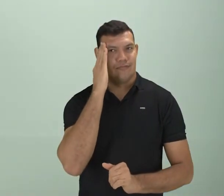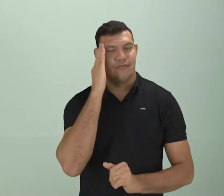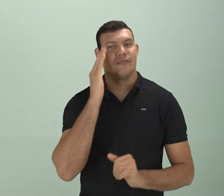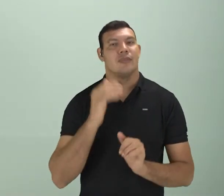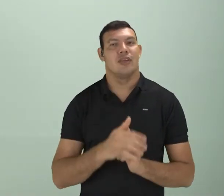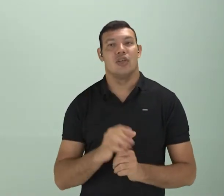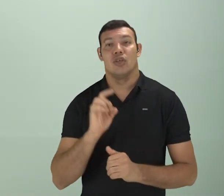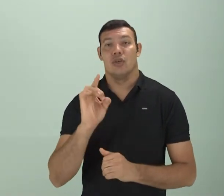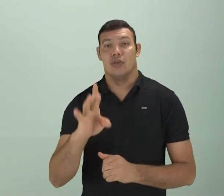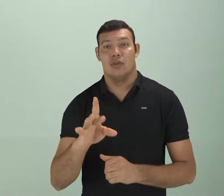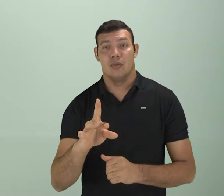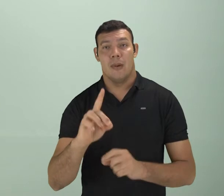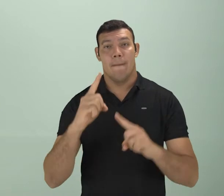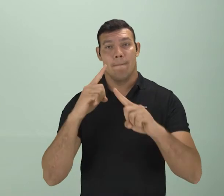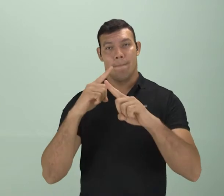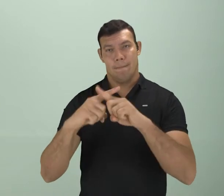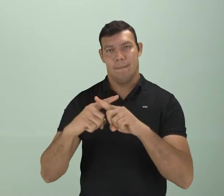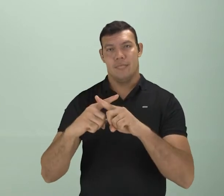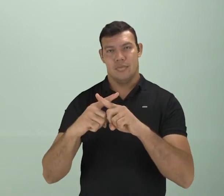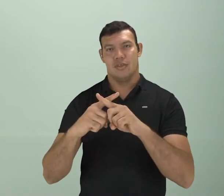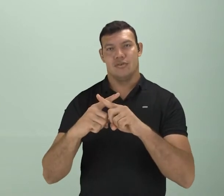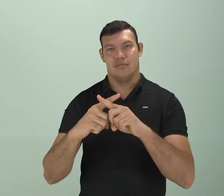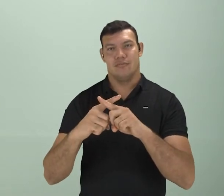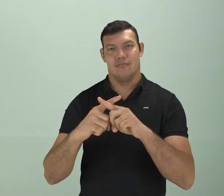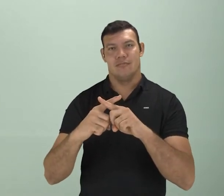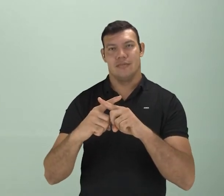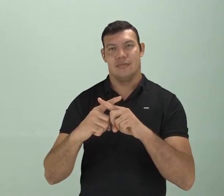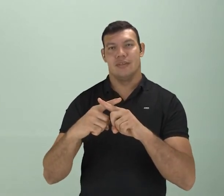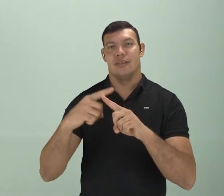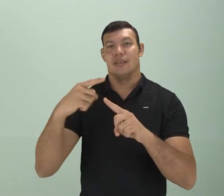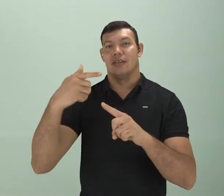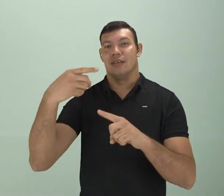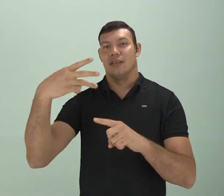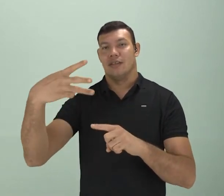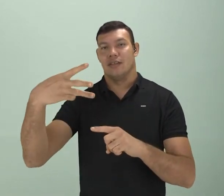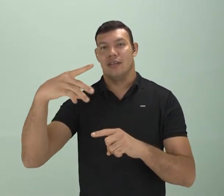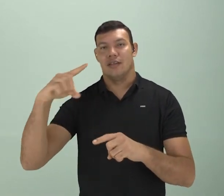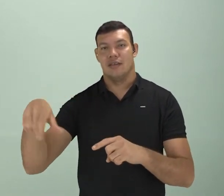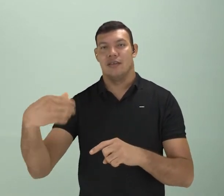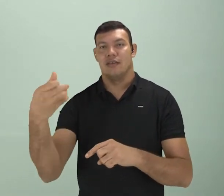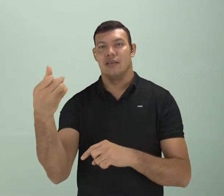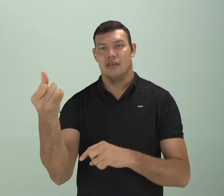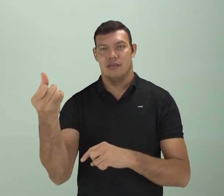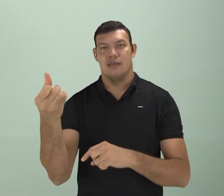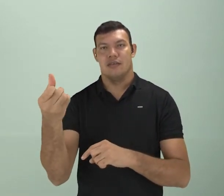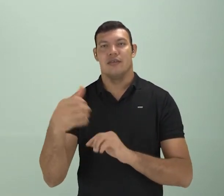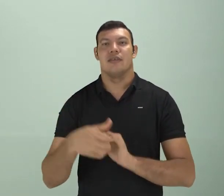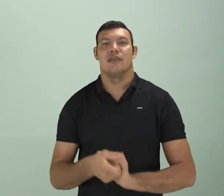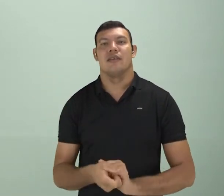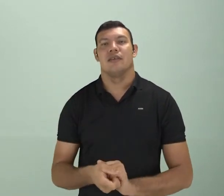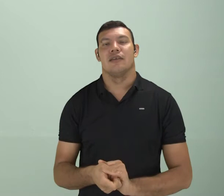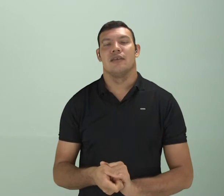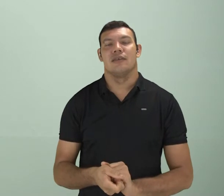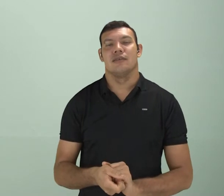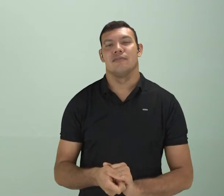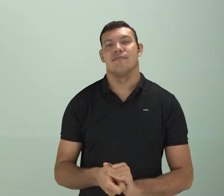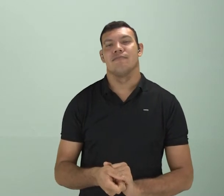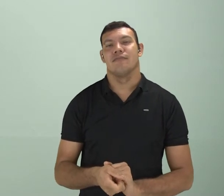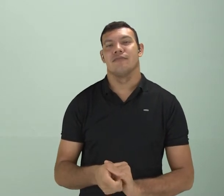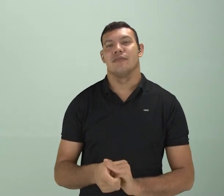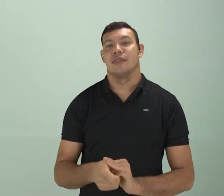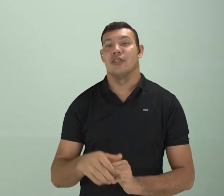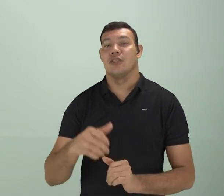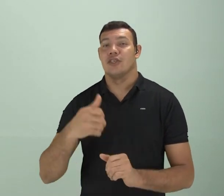transformar metros por segundo para quilômetros por hora nesse caso a gente só precisa o fator 3,6